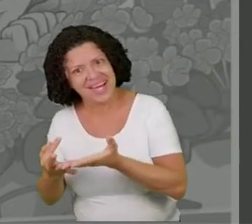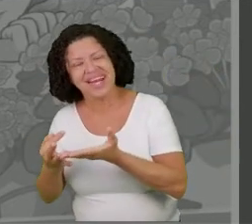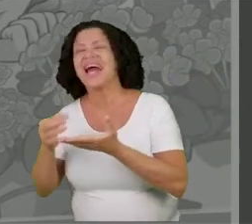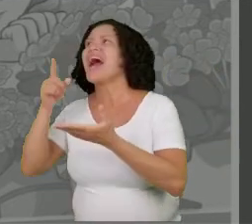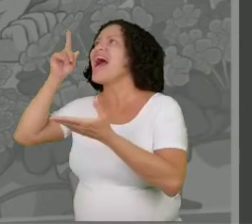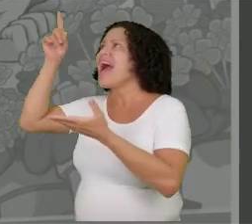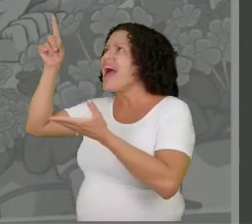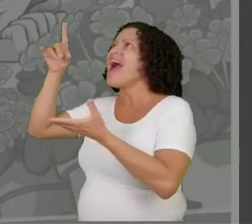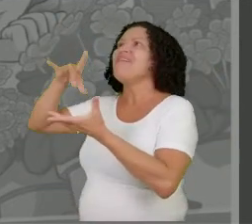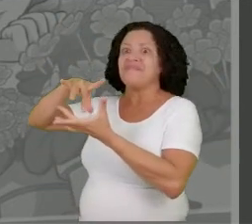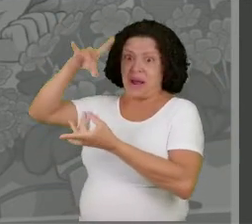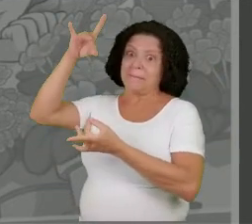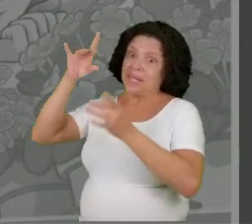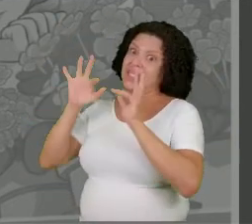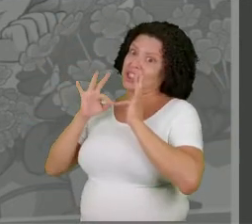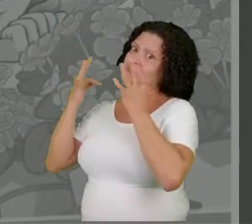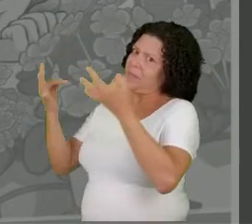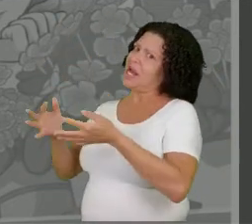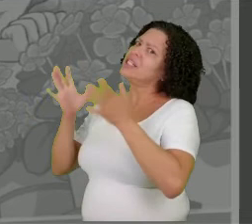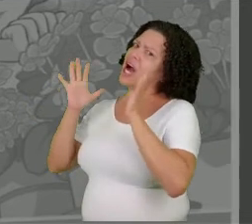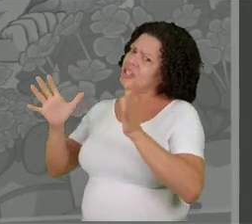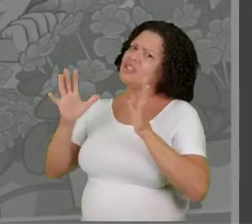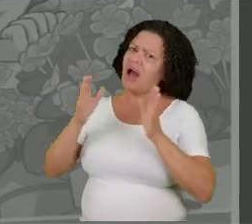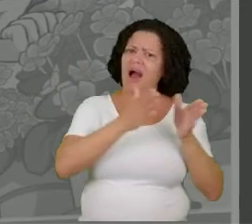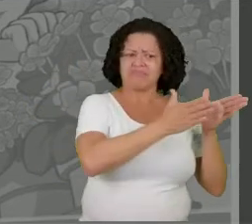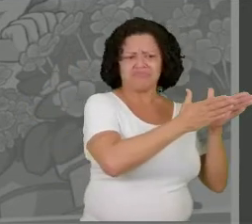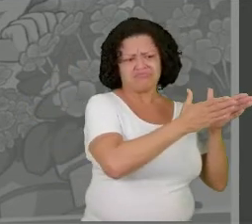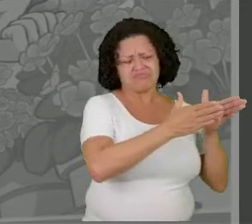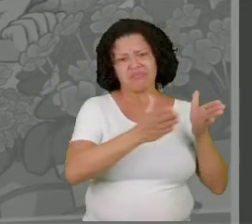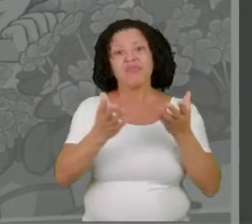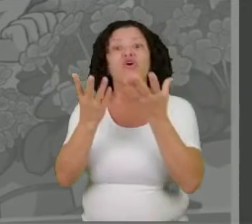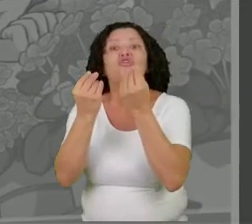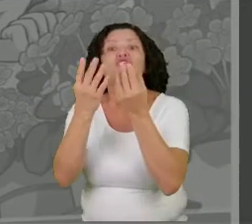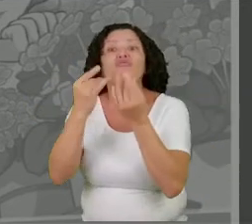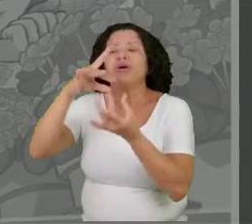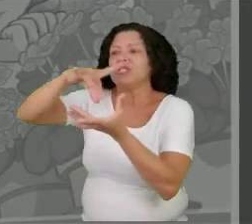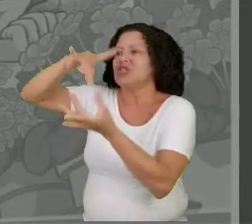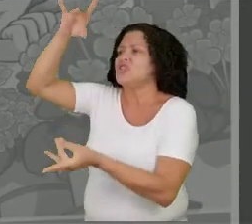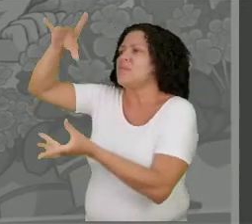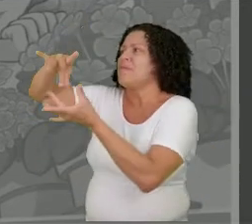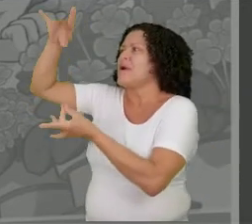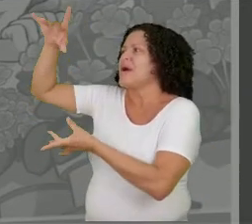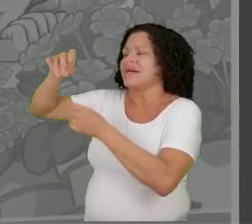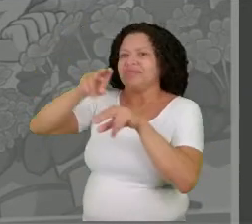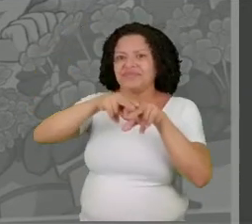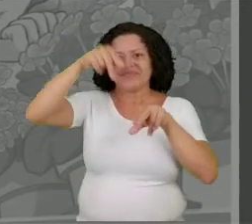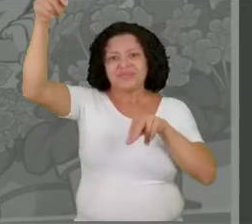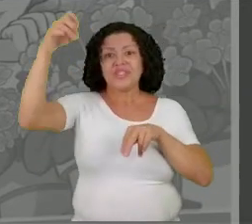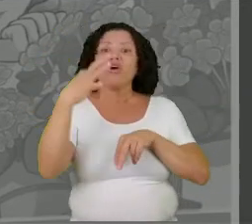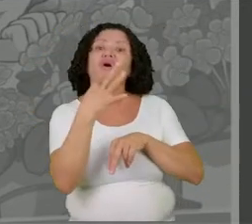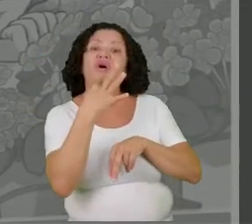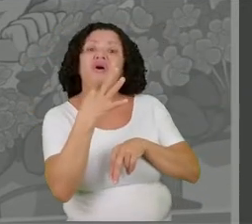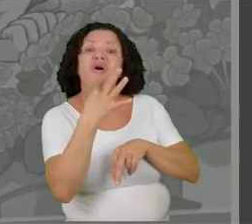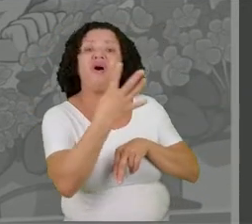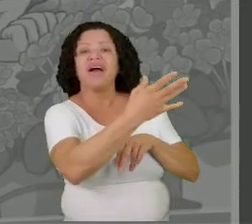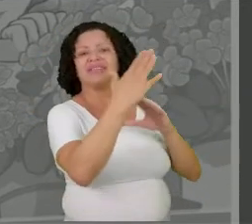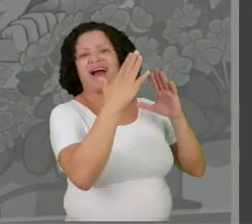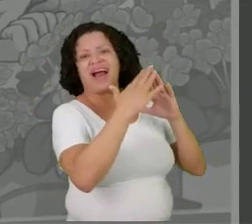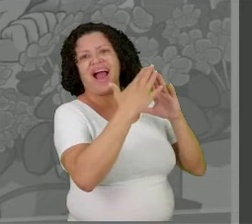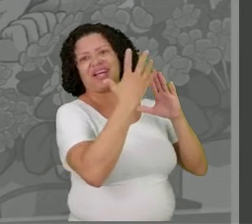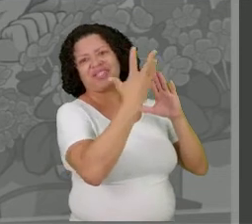sua família, já que ela é de uma família espírita, né? Então, existem vários espíritos desencarnados